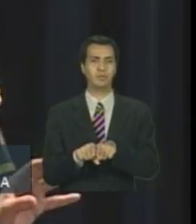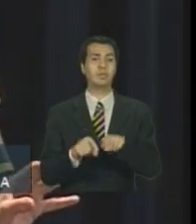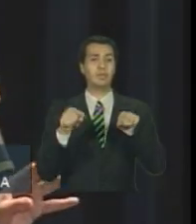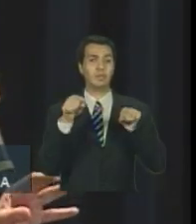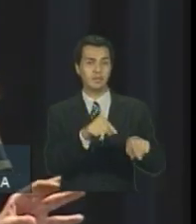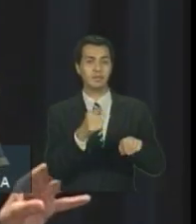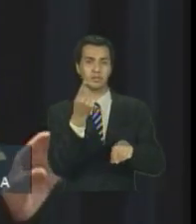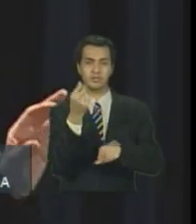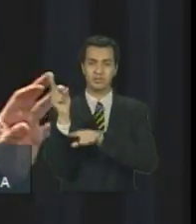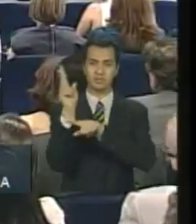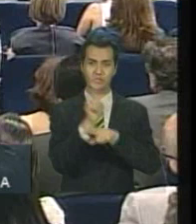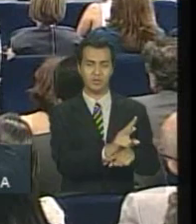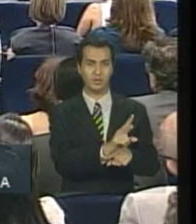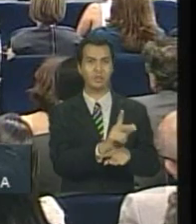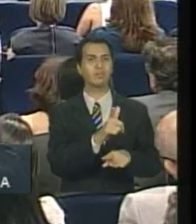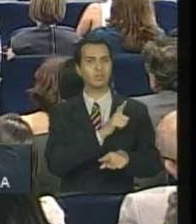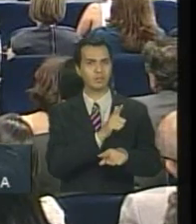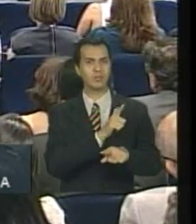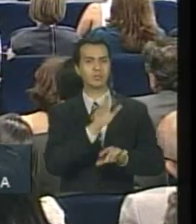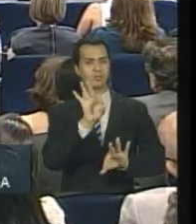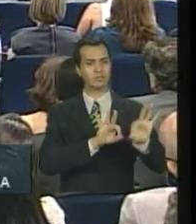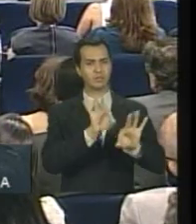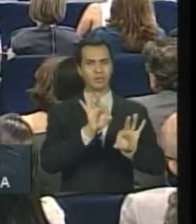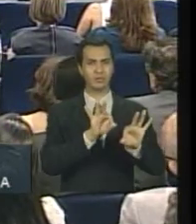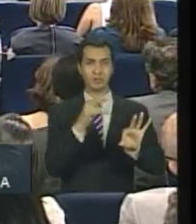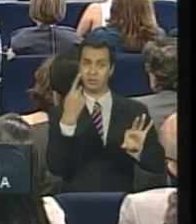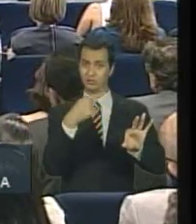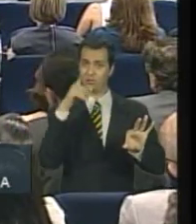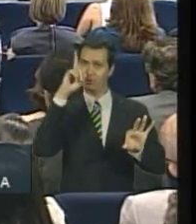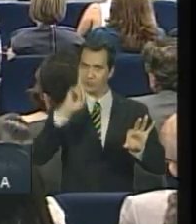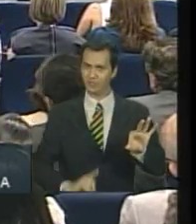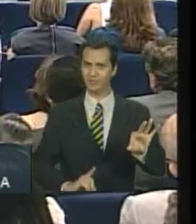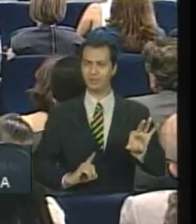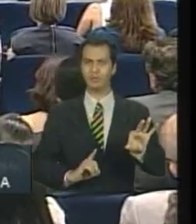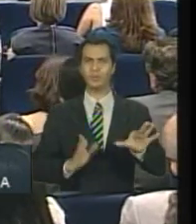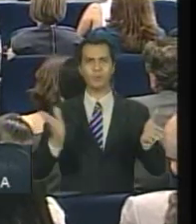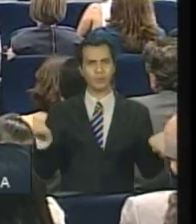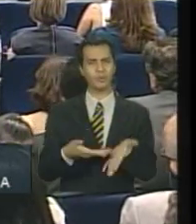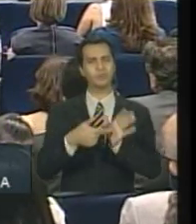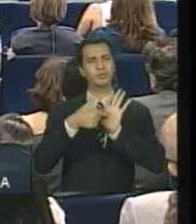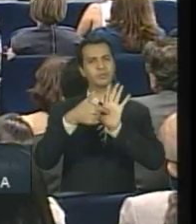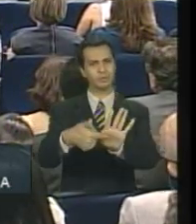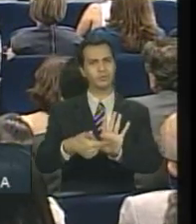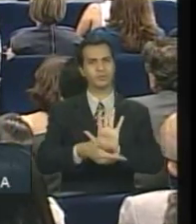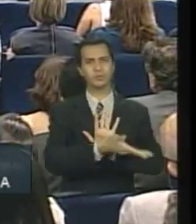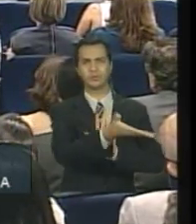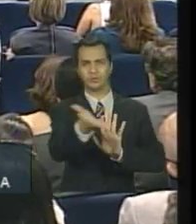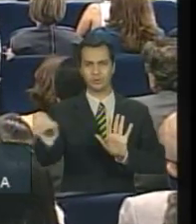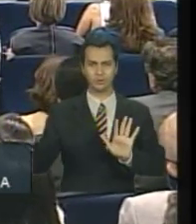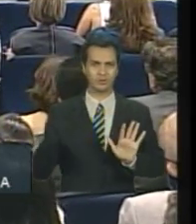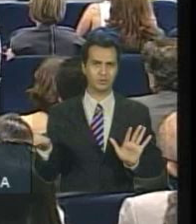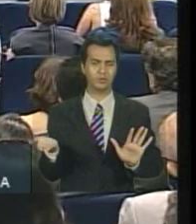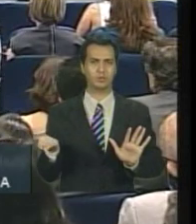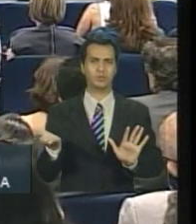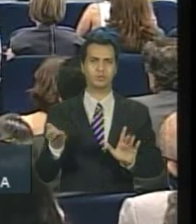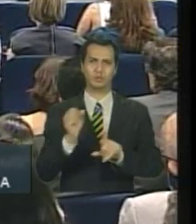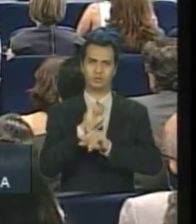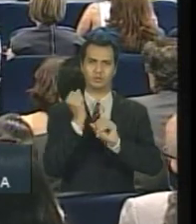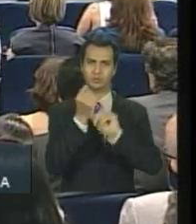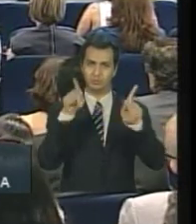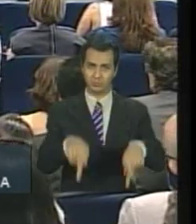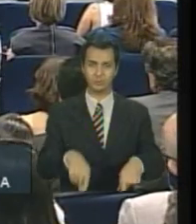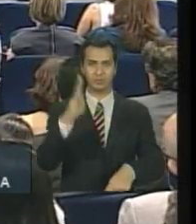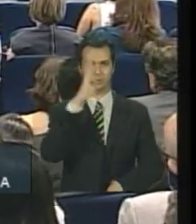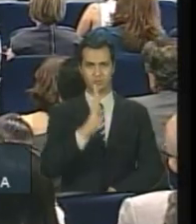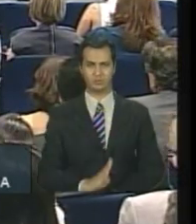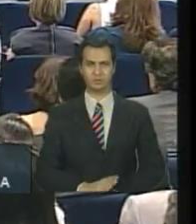produto, mas esse direito está sendo hoje apresentado à população